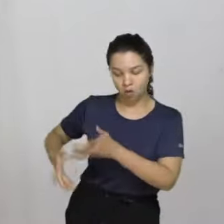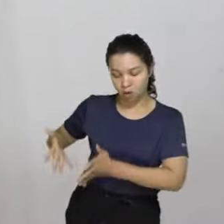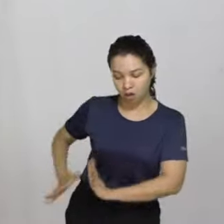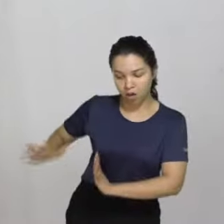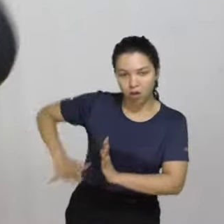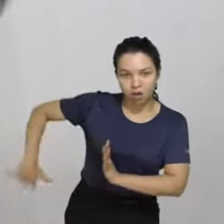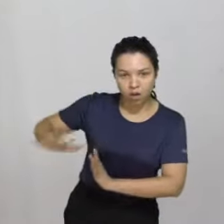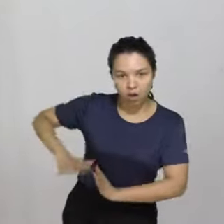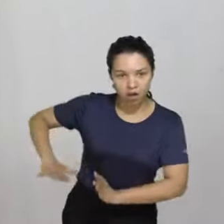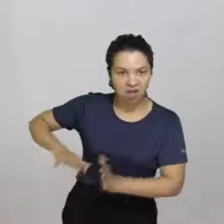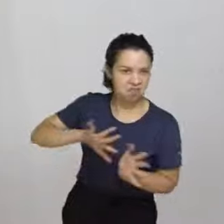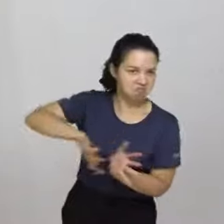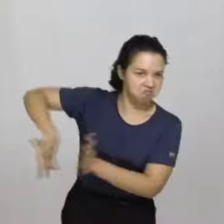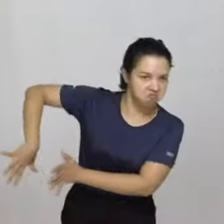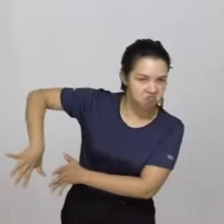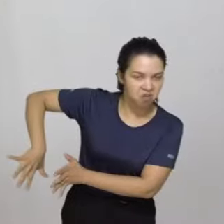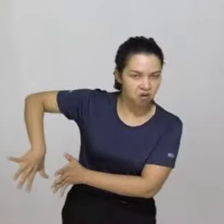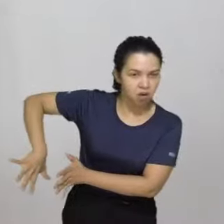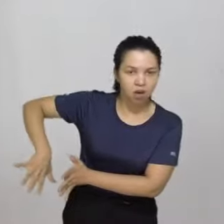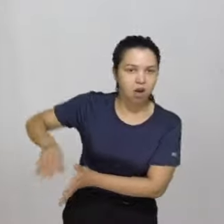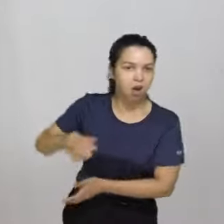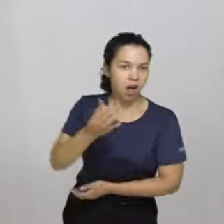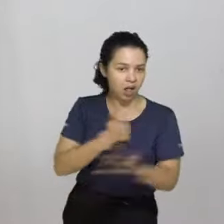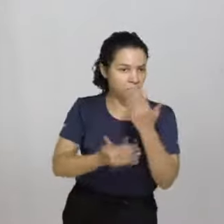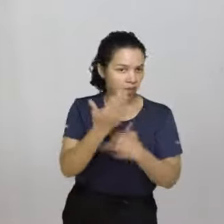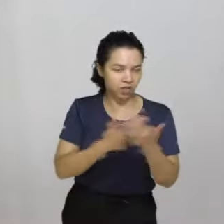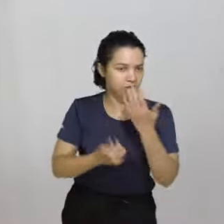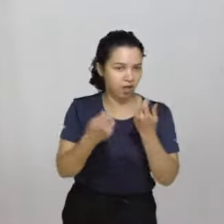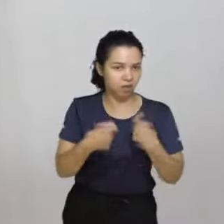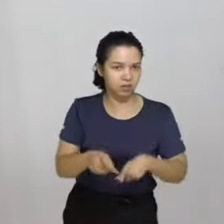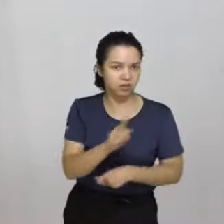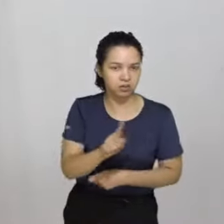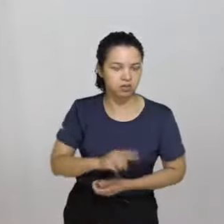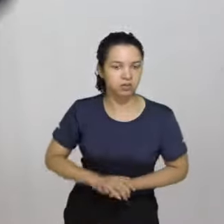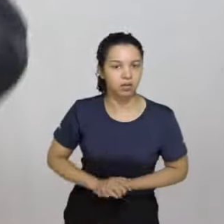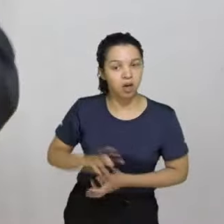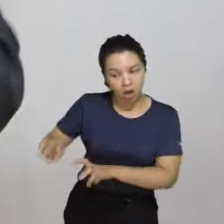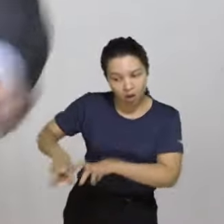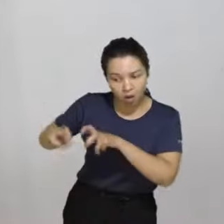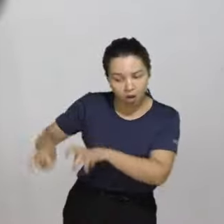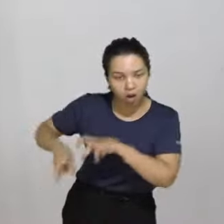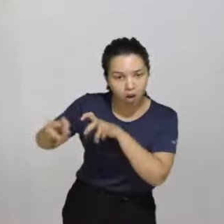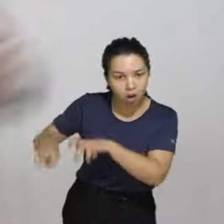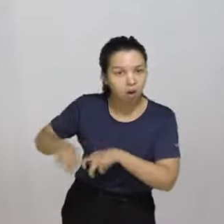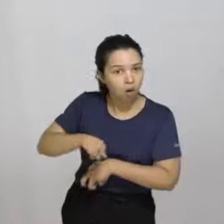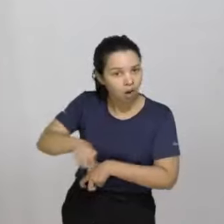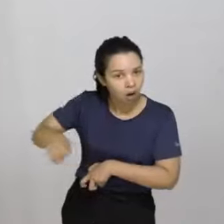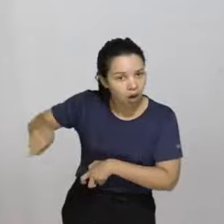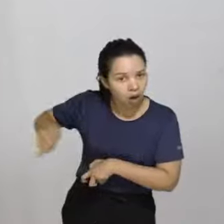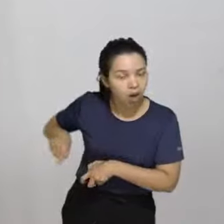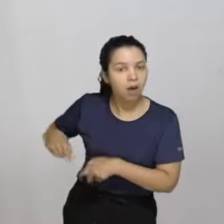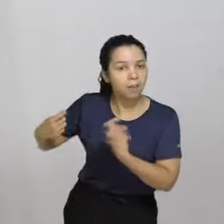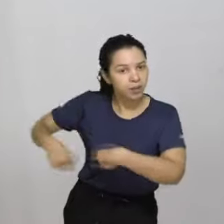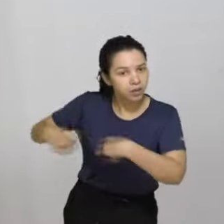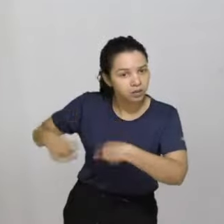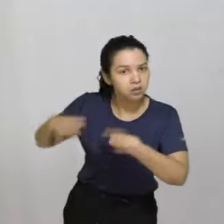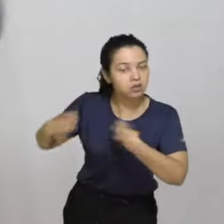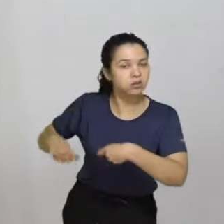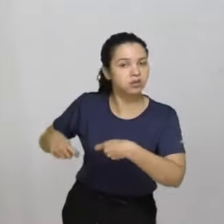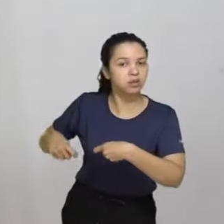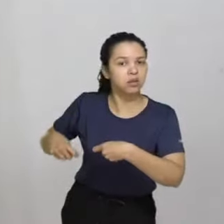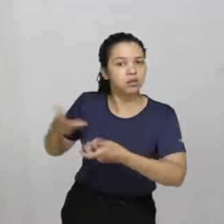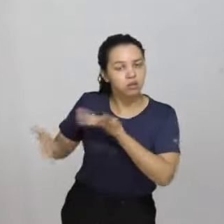alimentar. O agronegócio pode passar por cima de mim com trator de esteira, mas não desmereço o nosso agricultor.